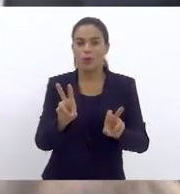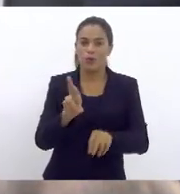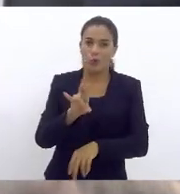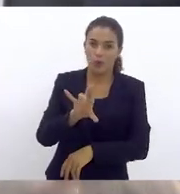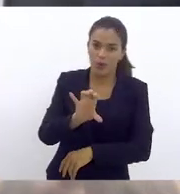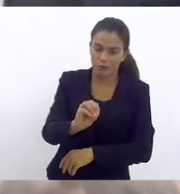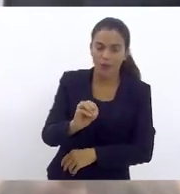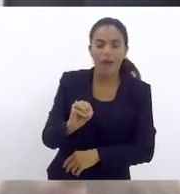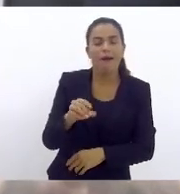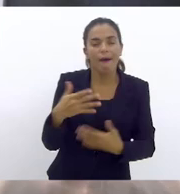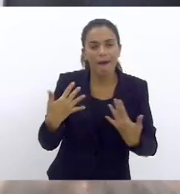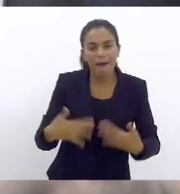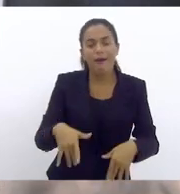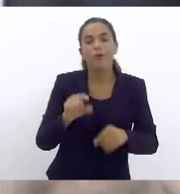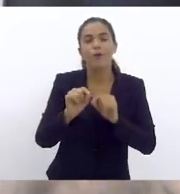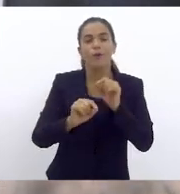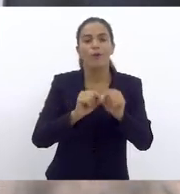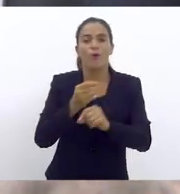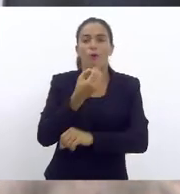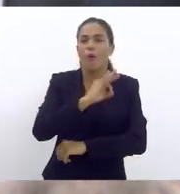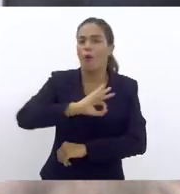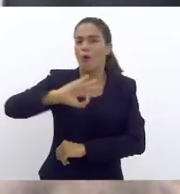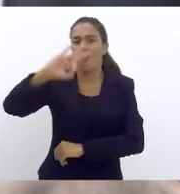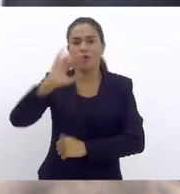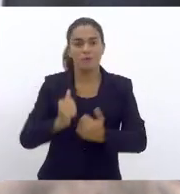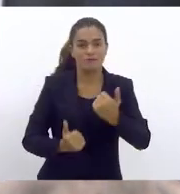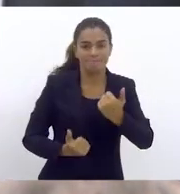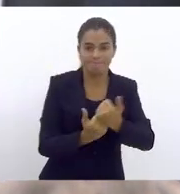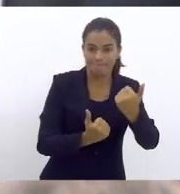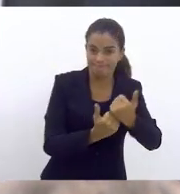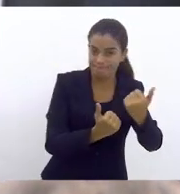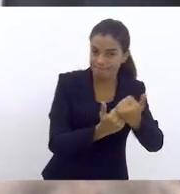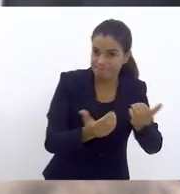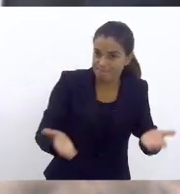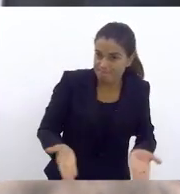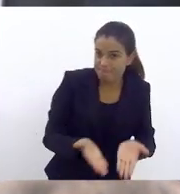seria bastante uma boa uma grande contribuição